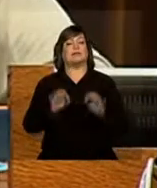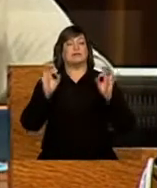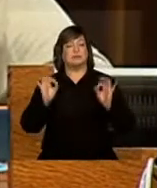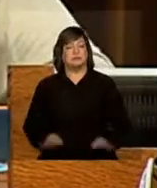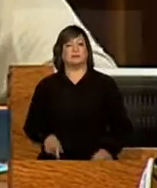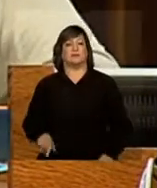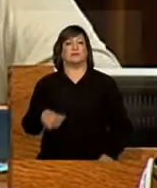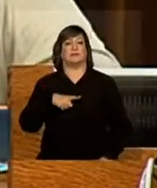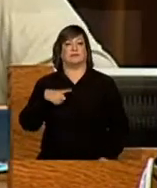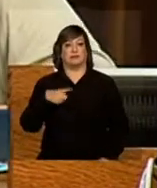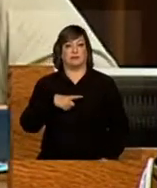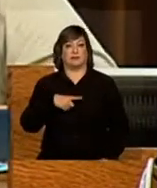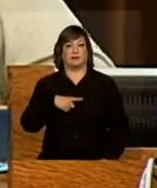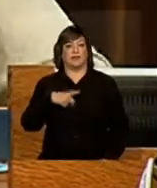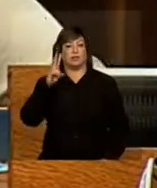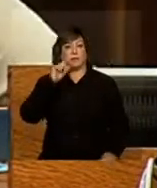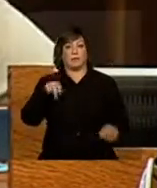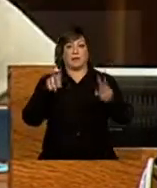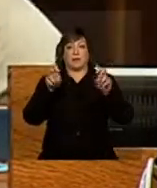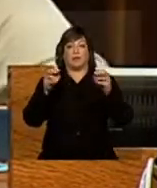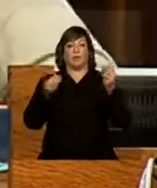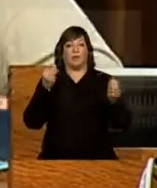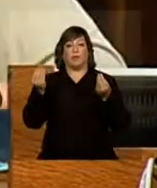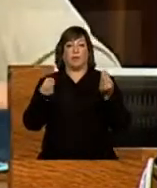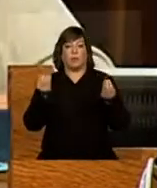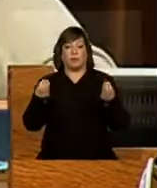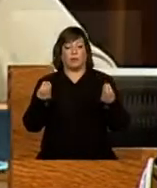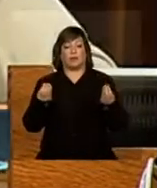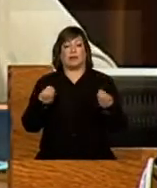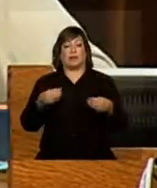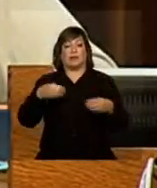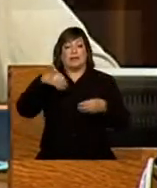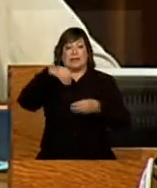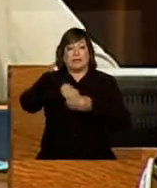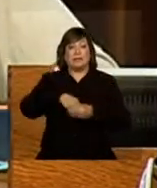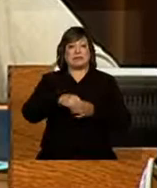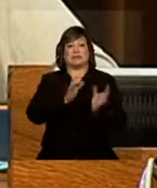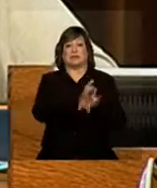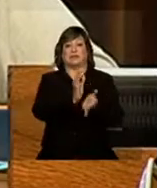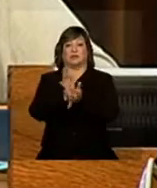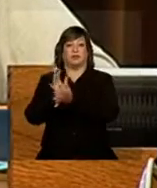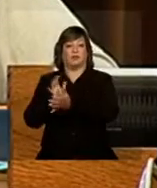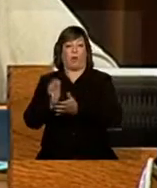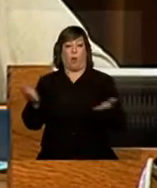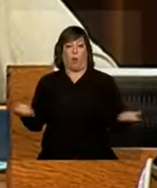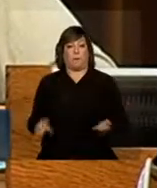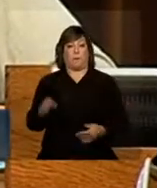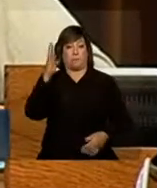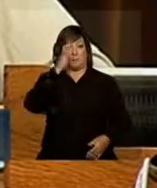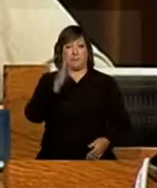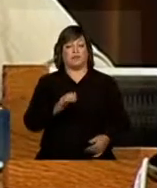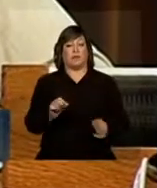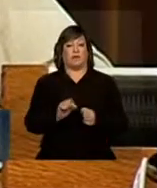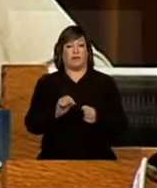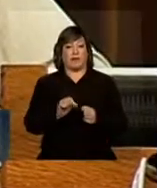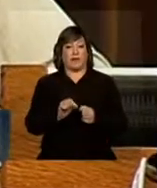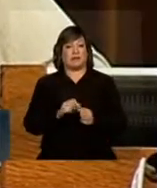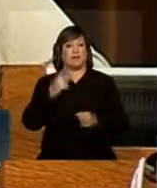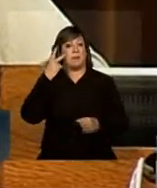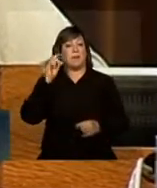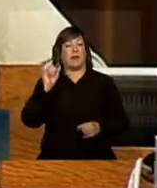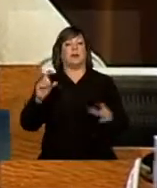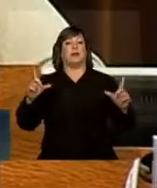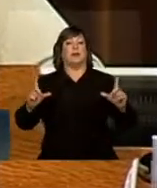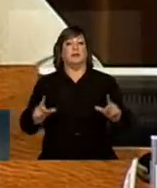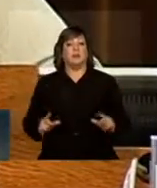certeza, a questão da abordagem intersetorial que hoje o Brasil faz para